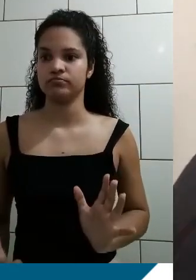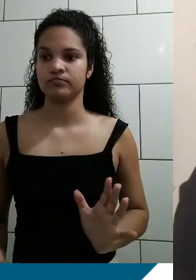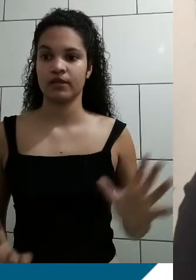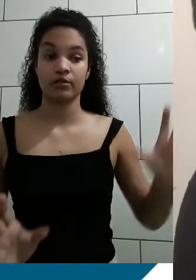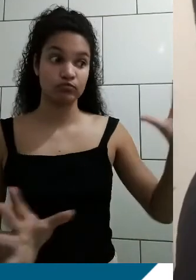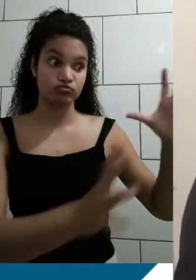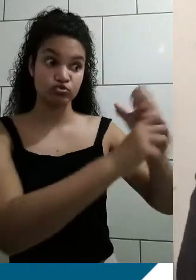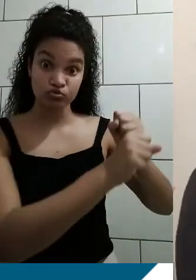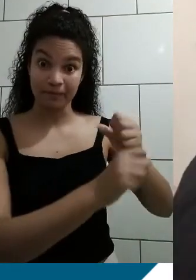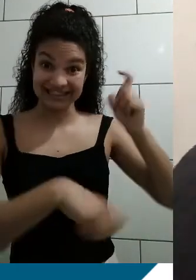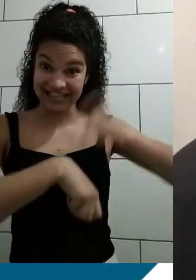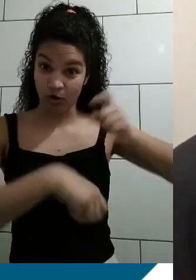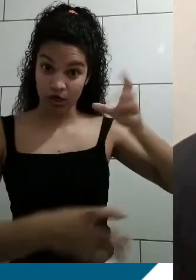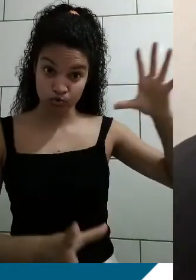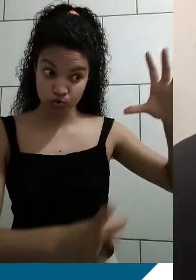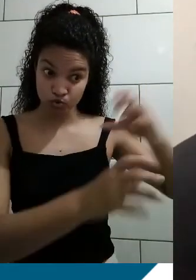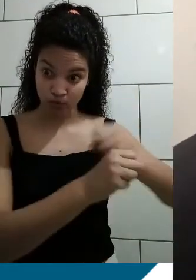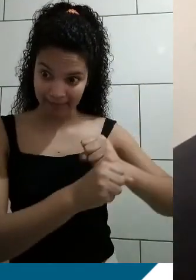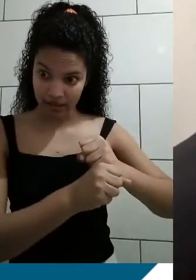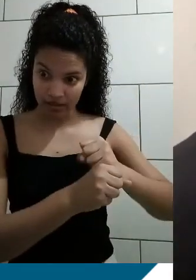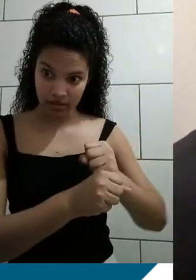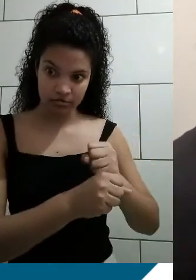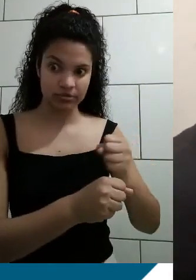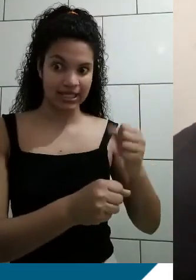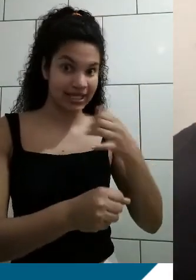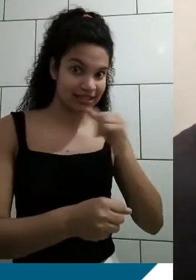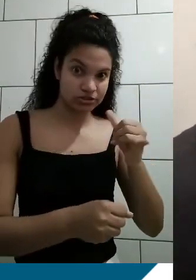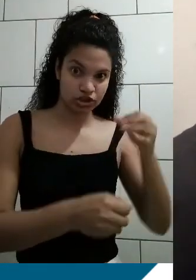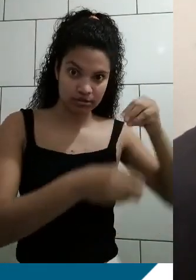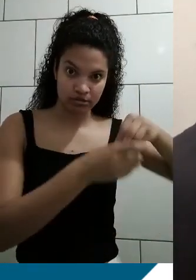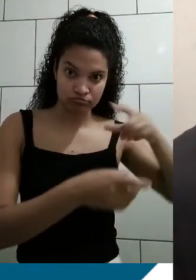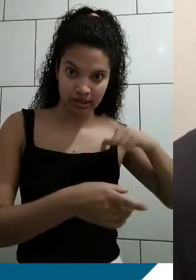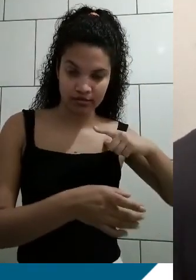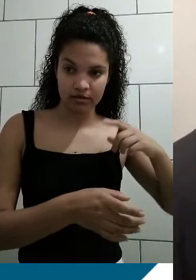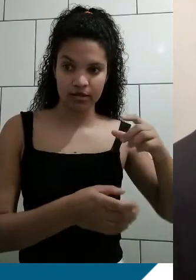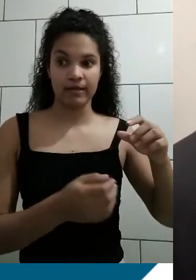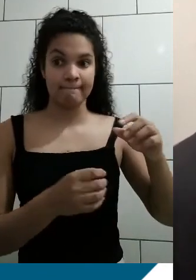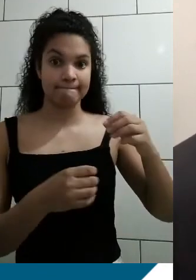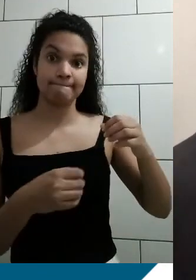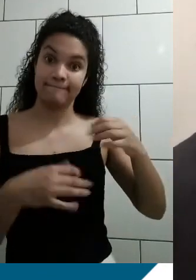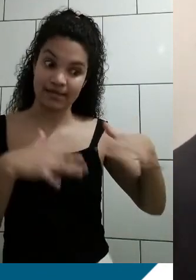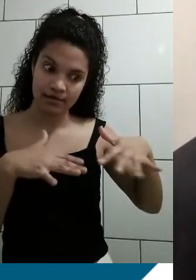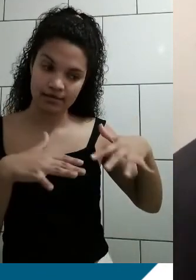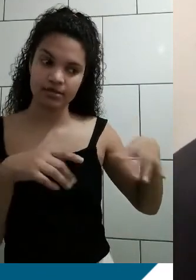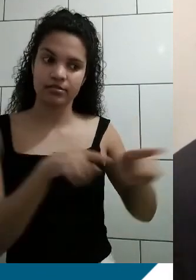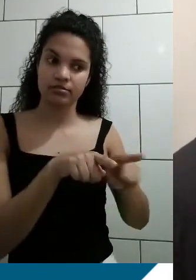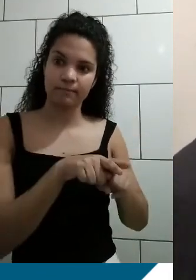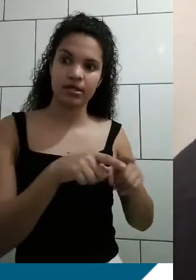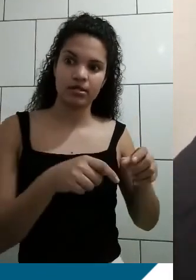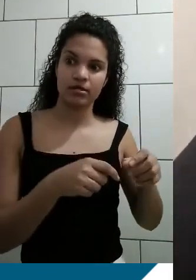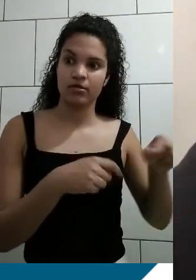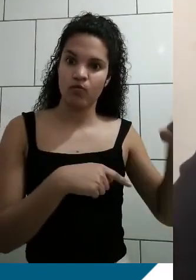né, dando energia mecânica, tem que permanecer inalterado e igual a 400. Então a pergunta é, determina a energia cinética e a energia